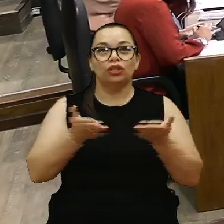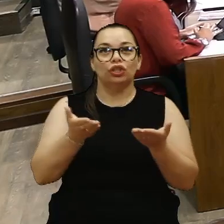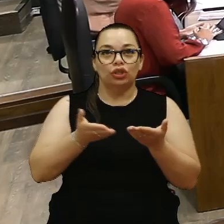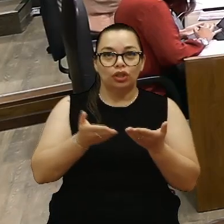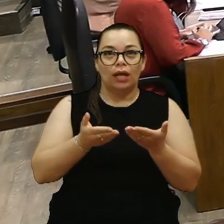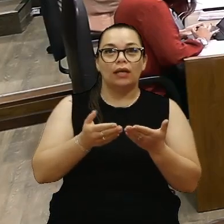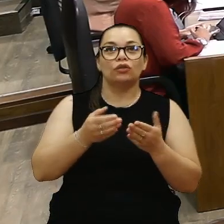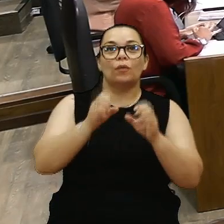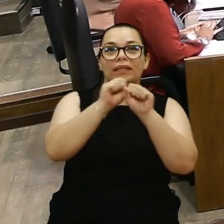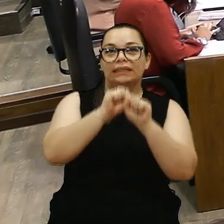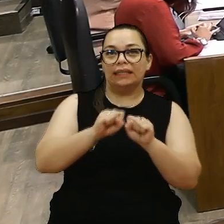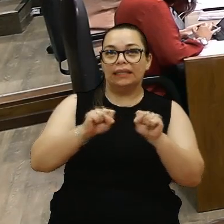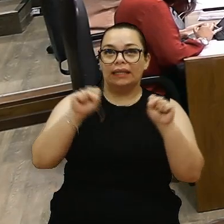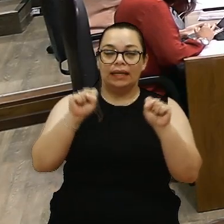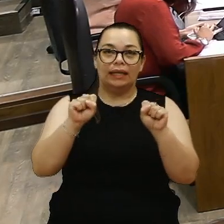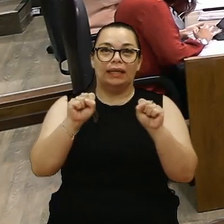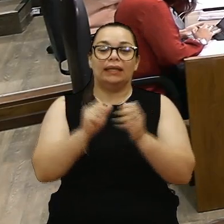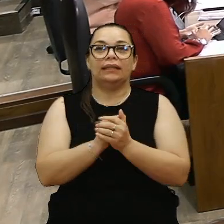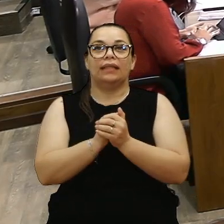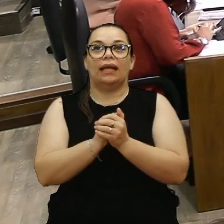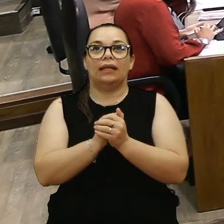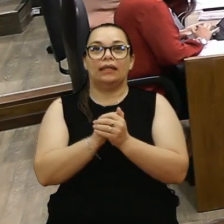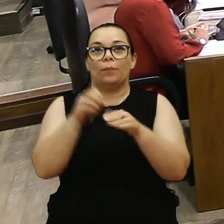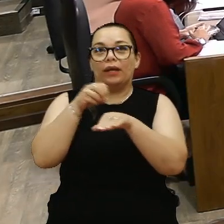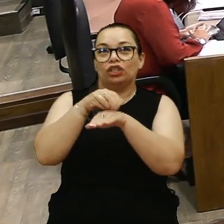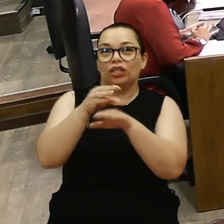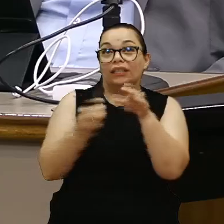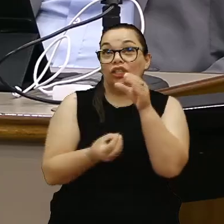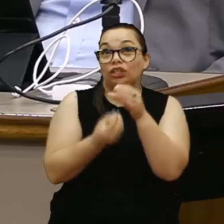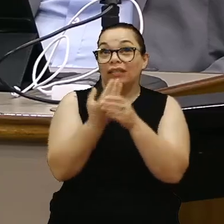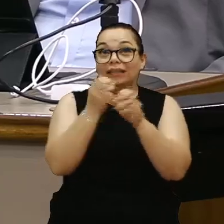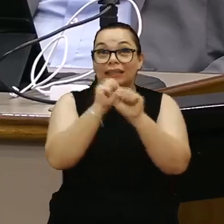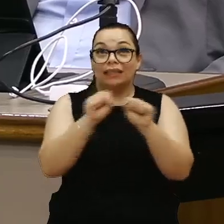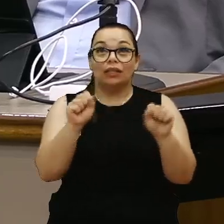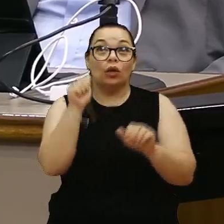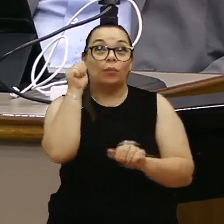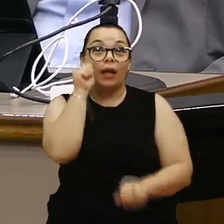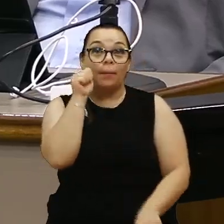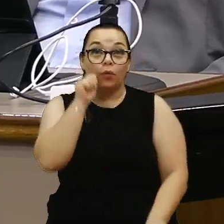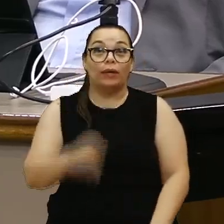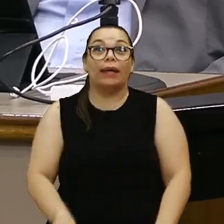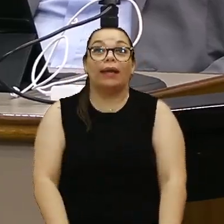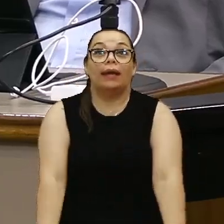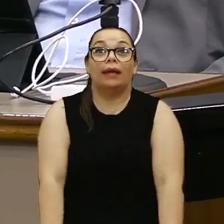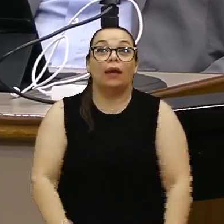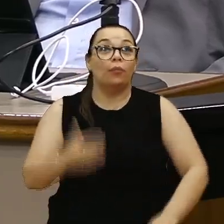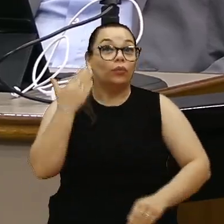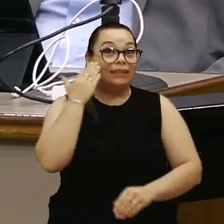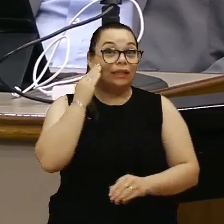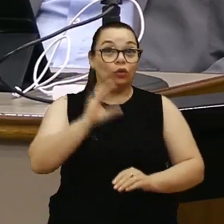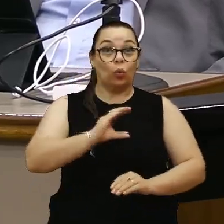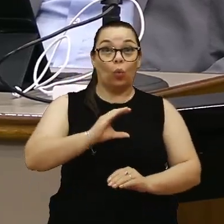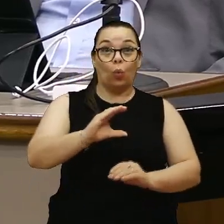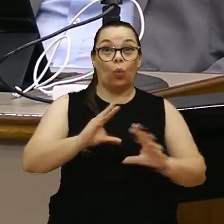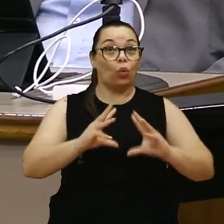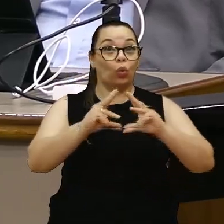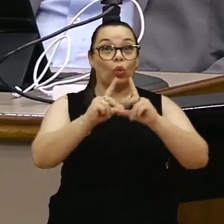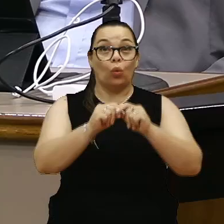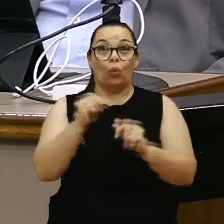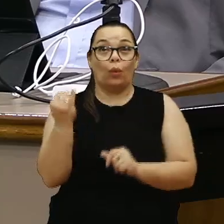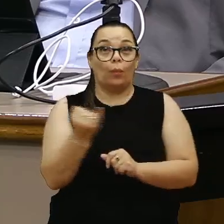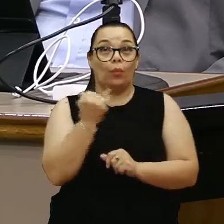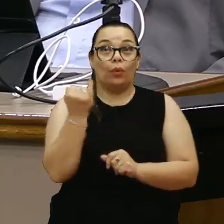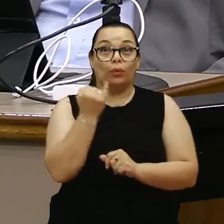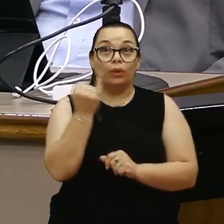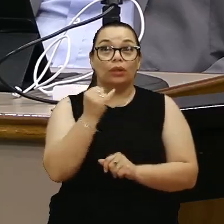de secretaria, né, não assinei a indicação de criar uma secretaria para a mulher, porque entendo que todas as coordenadorias são importantes,